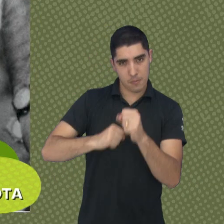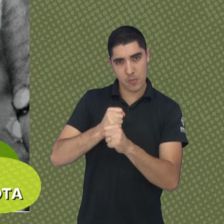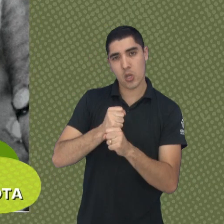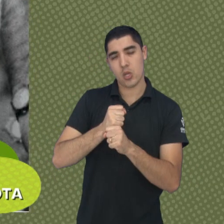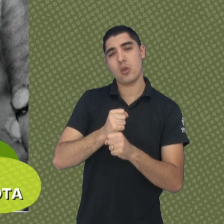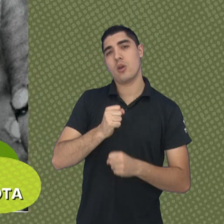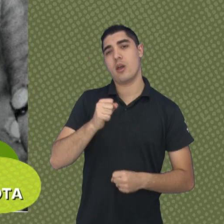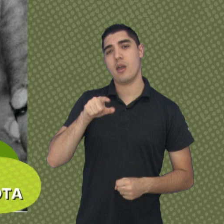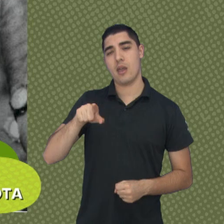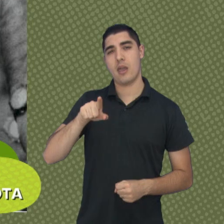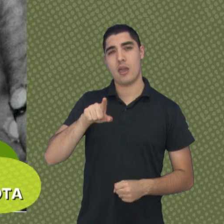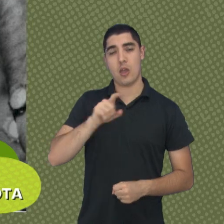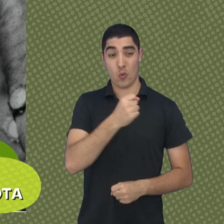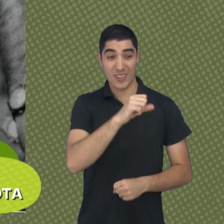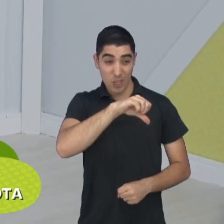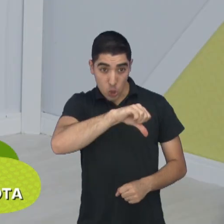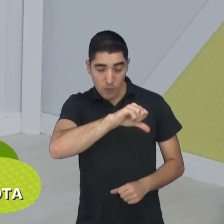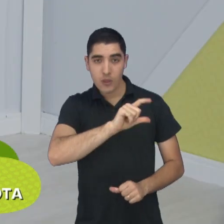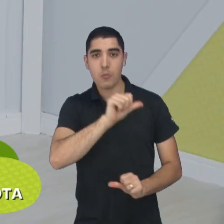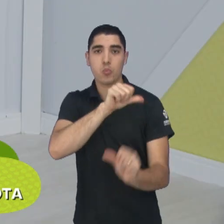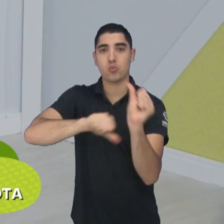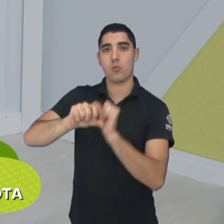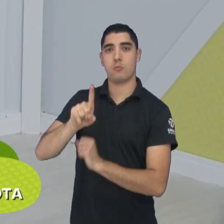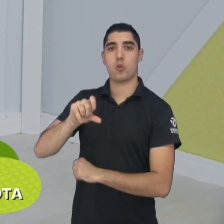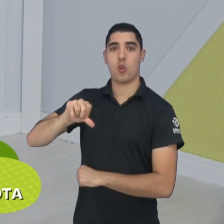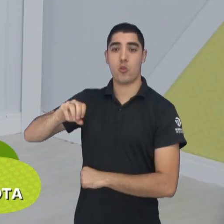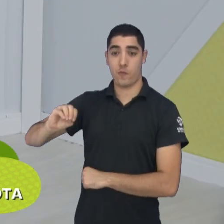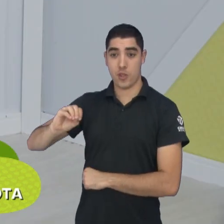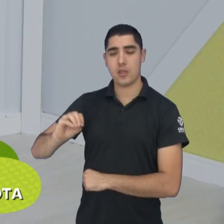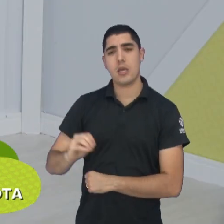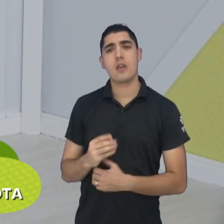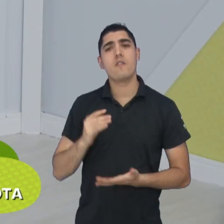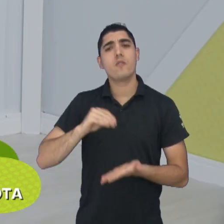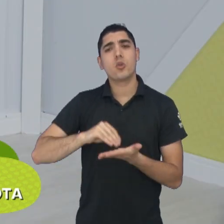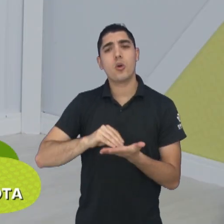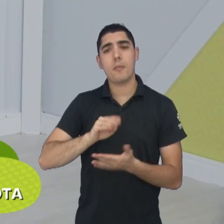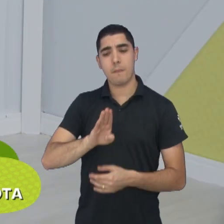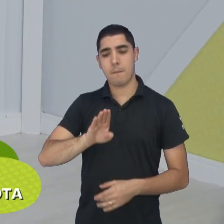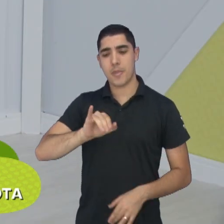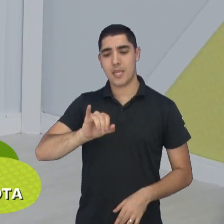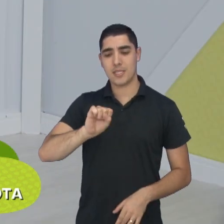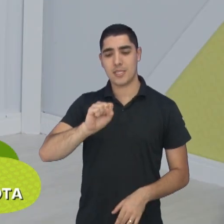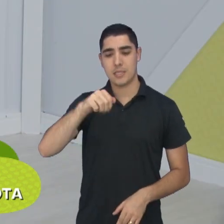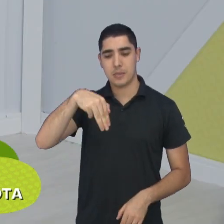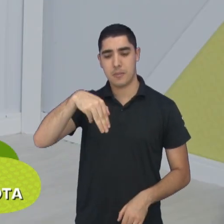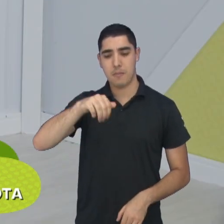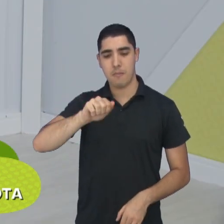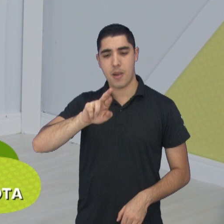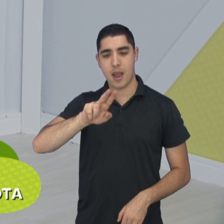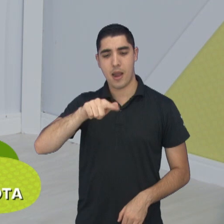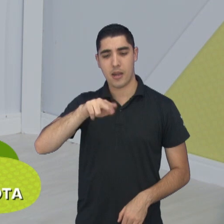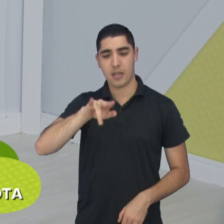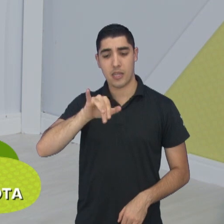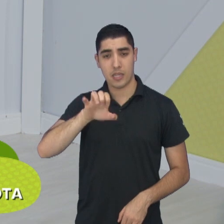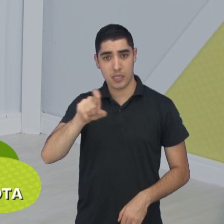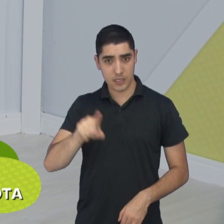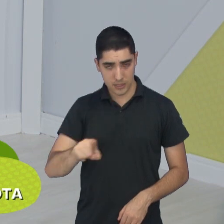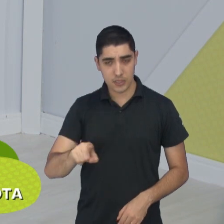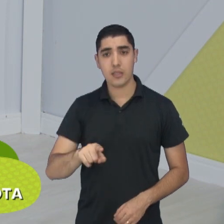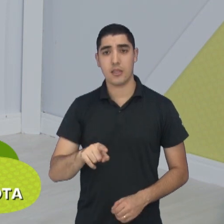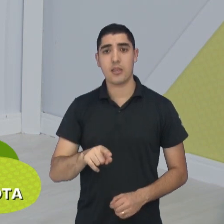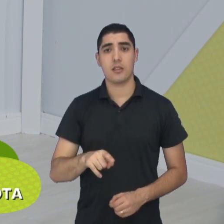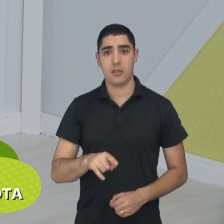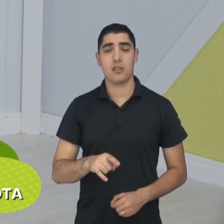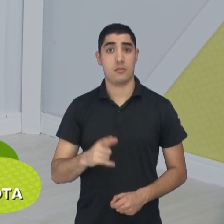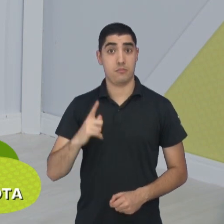e o campeonato foi 90. Pois é, só tá faltando o Bismarck aqui, um nome forte daquele 1990 do Vasco, mas tinha Sorato,